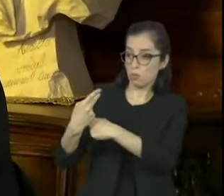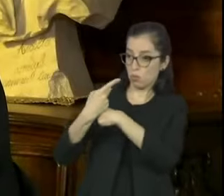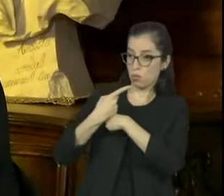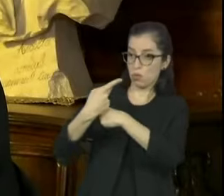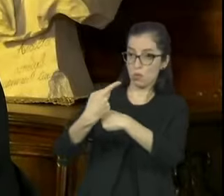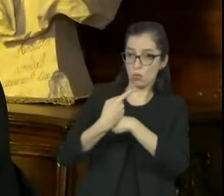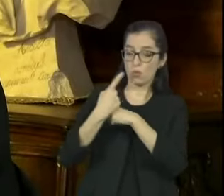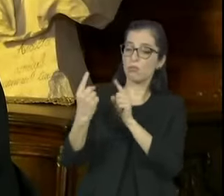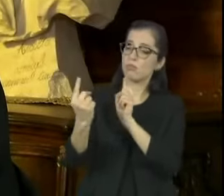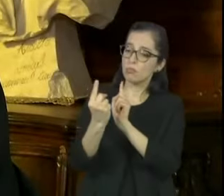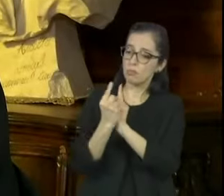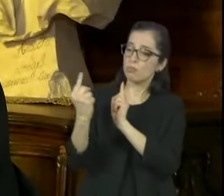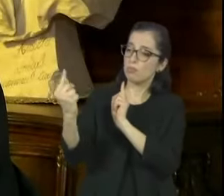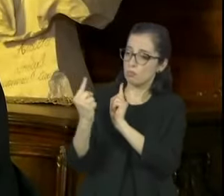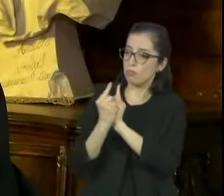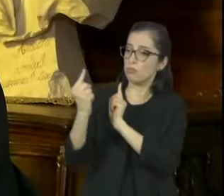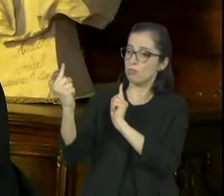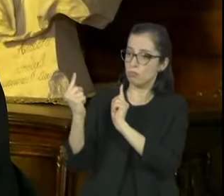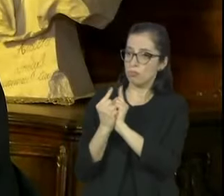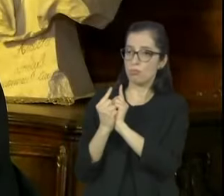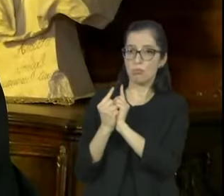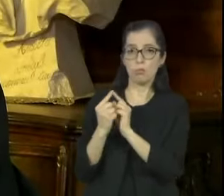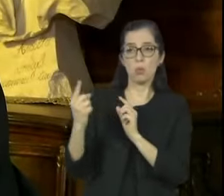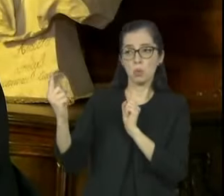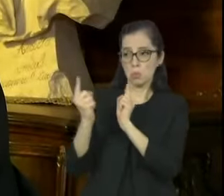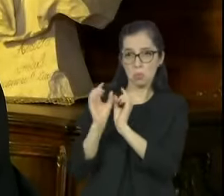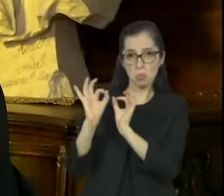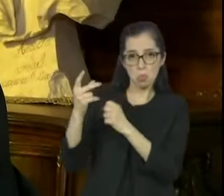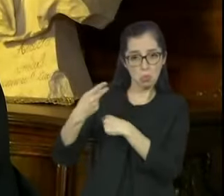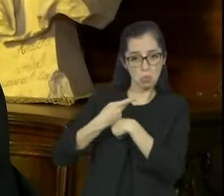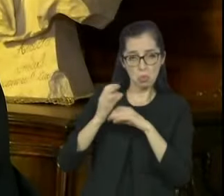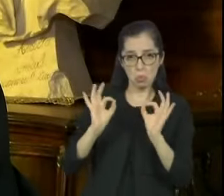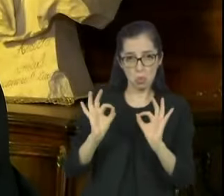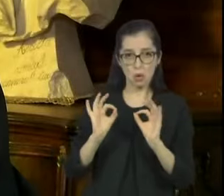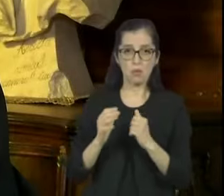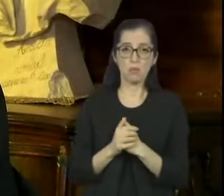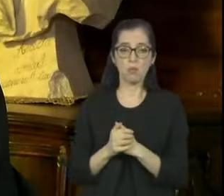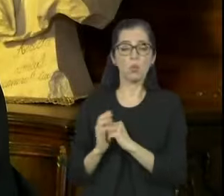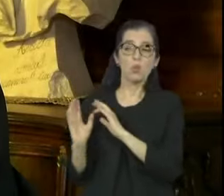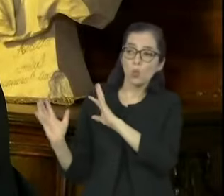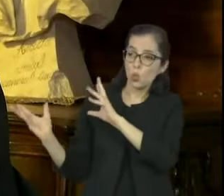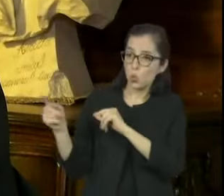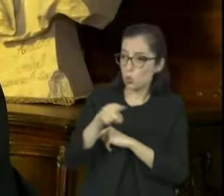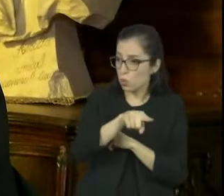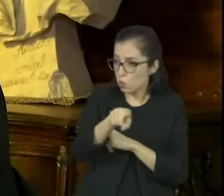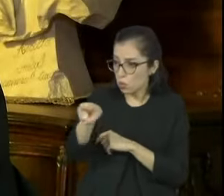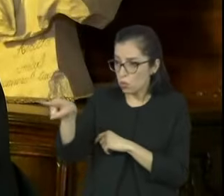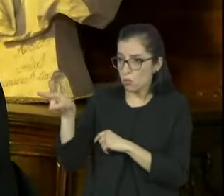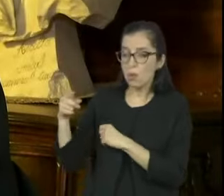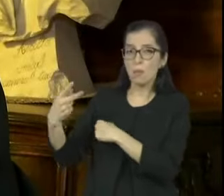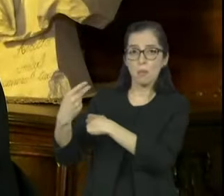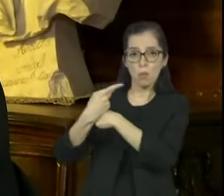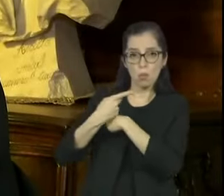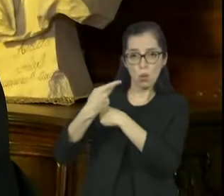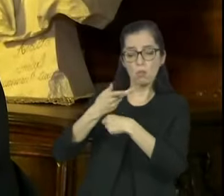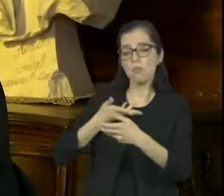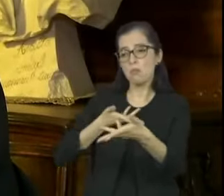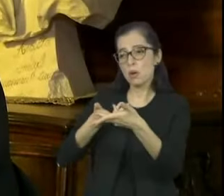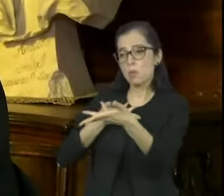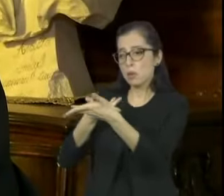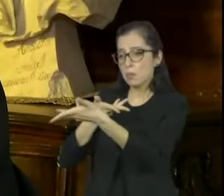Esse eu não recebi alguém é porque não me procurou mas todos os que me procuraram eu recebi para ouvir